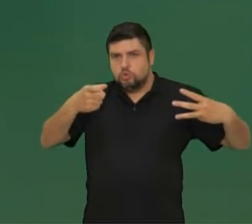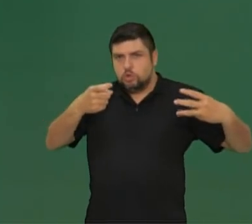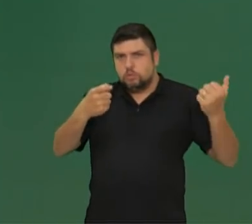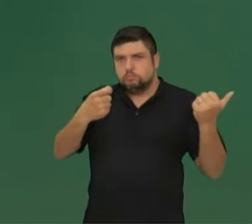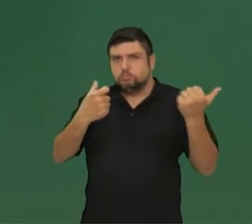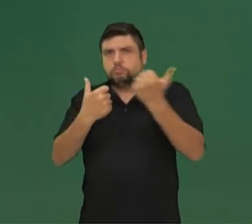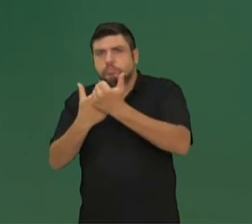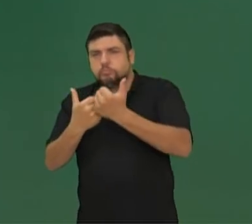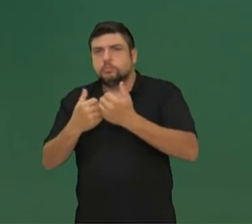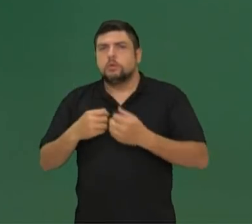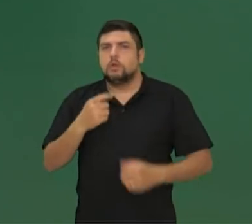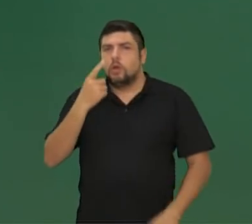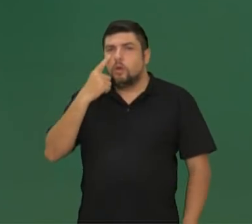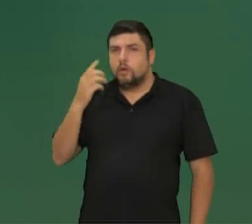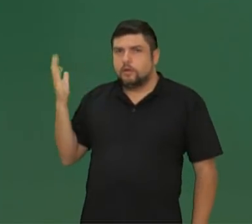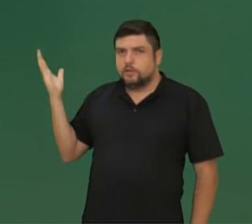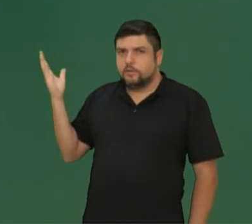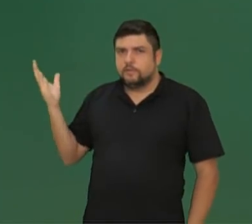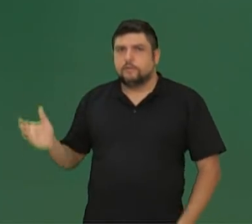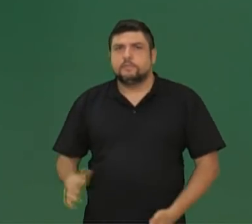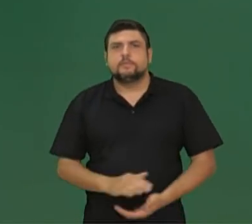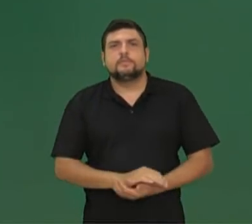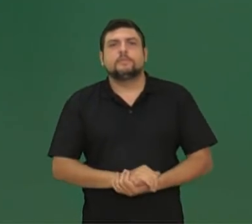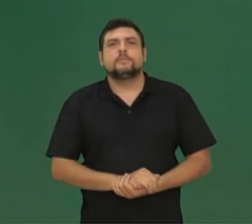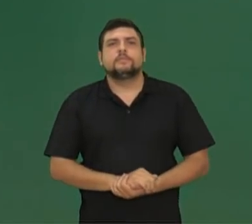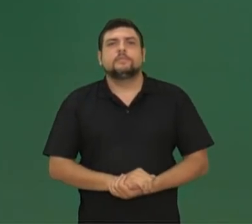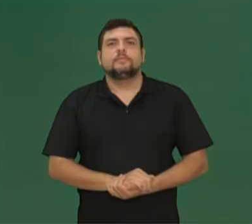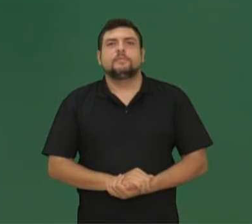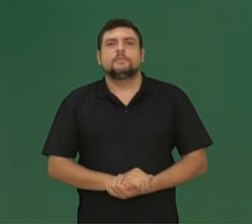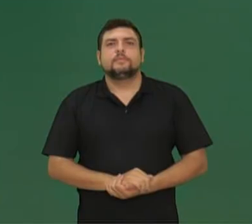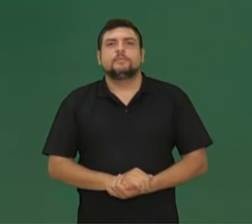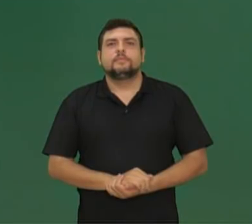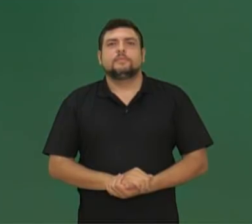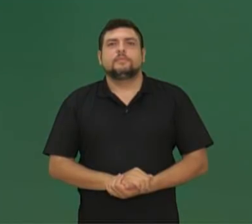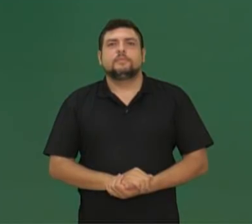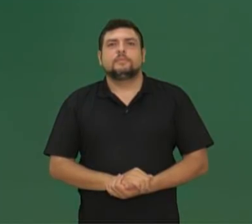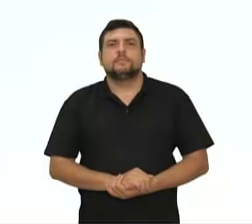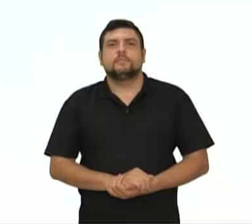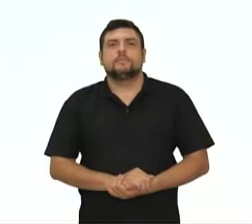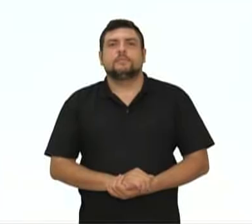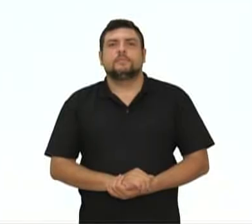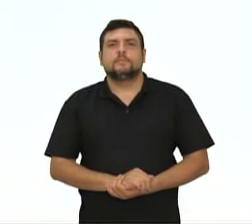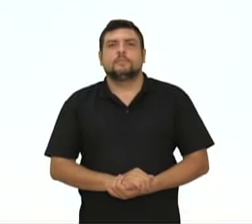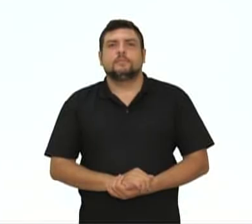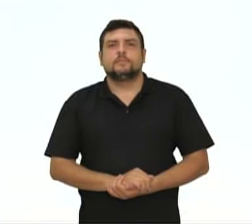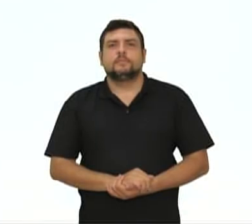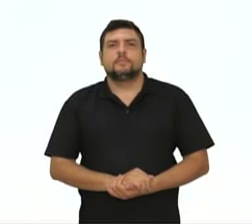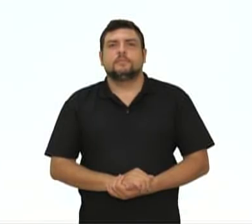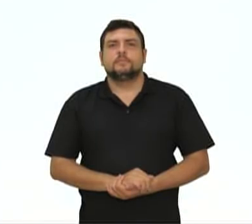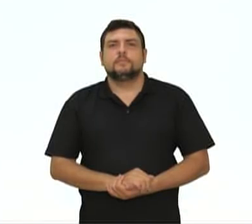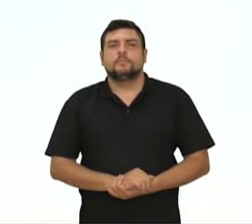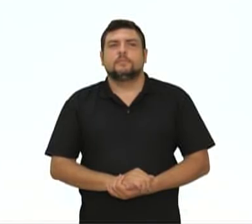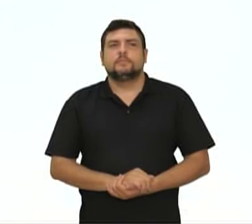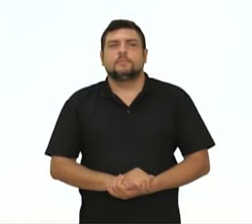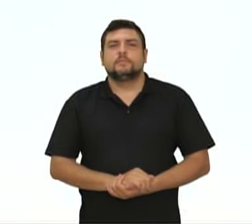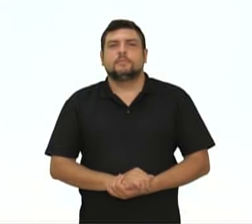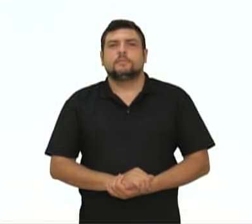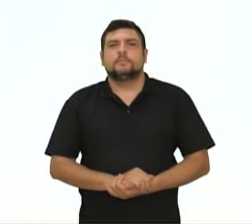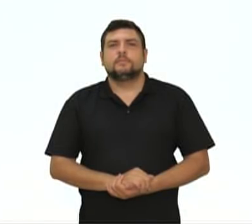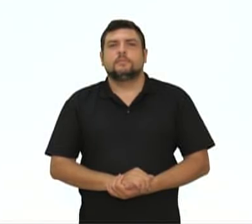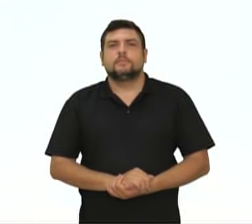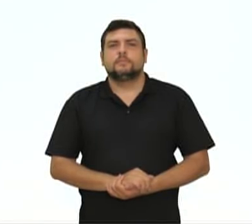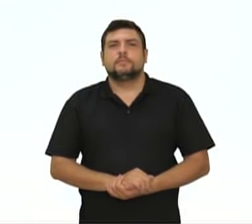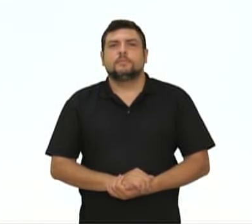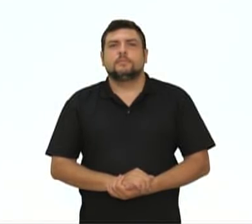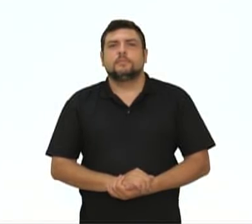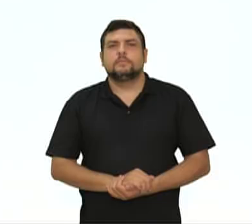que ficou? F de 1 igual a módulo de 1 igual a 1, porque é positivo. O F de 2 igual ao módulo de 2